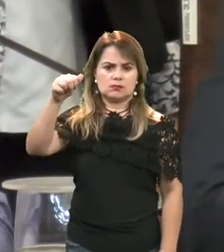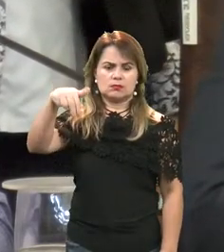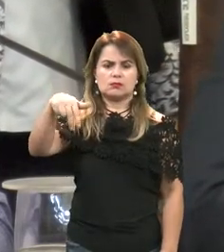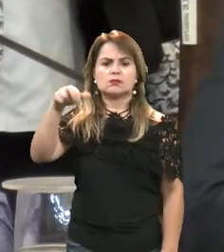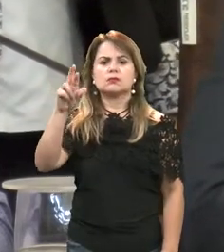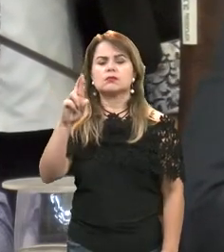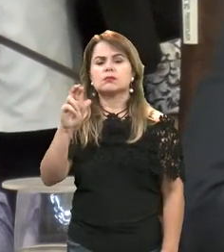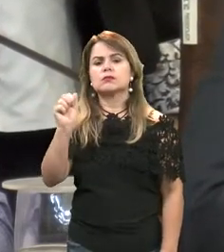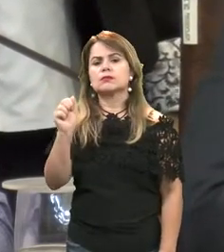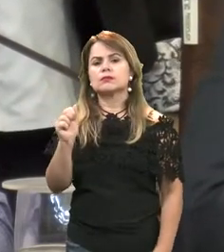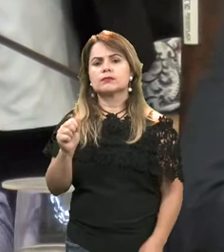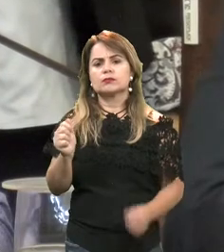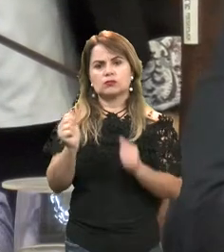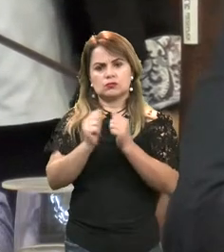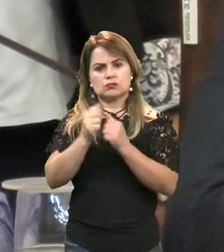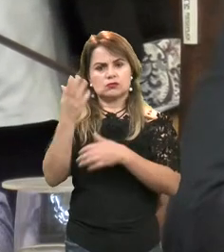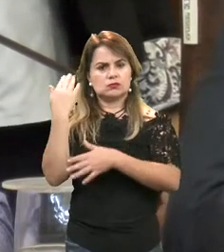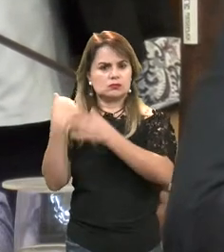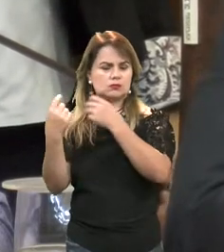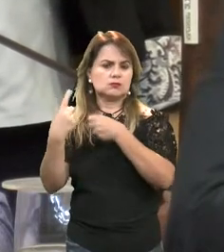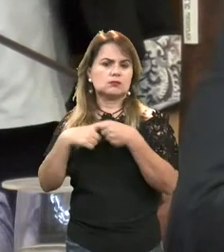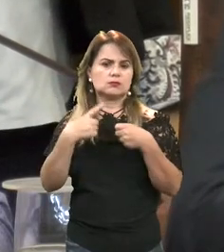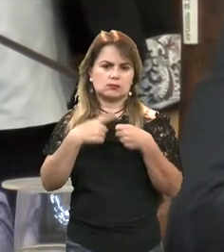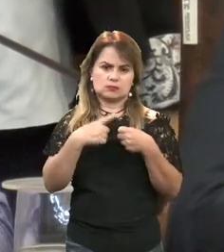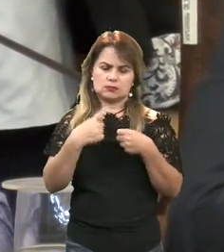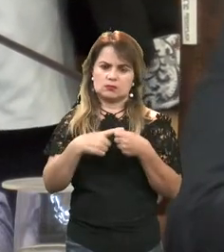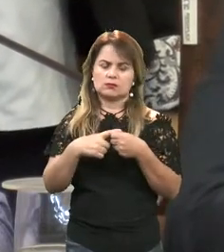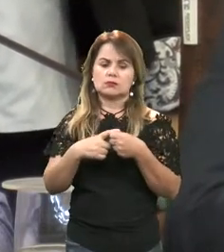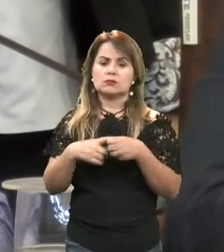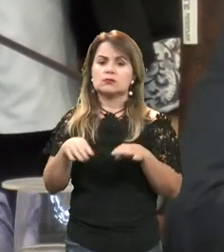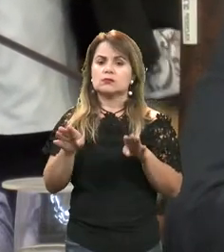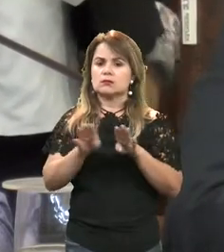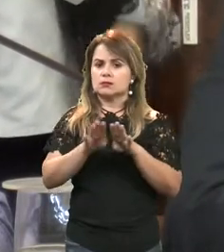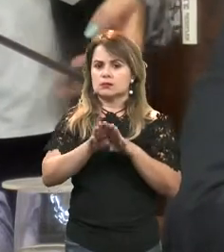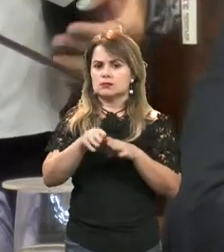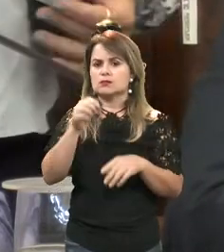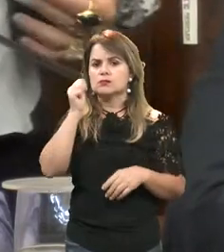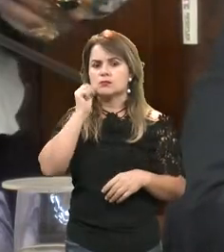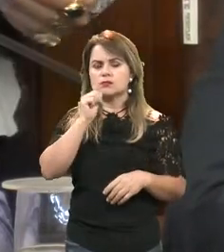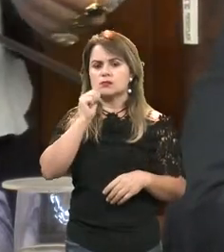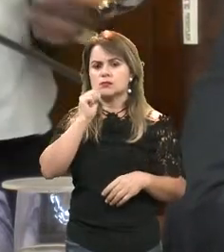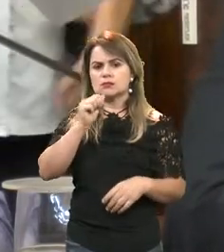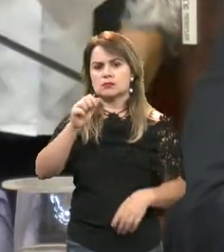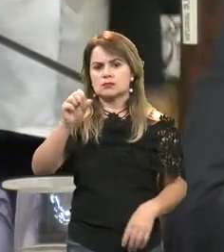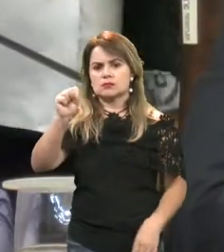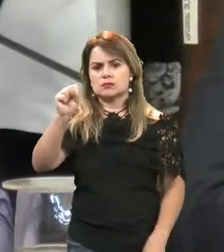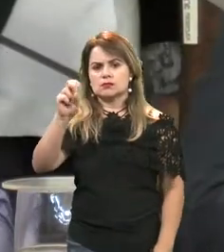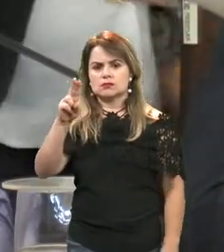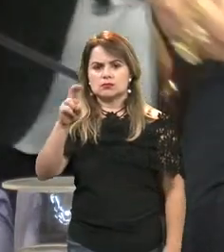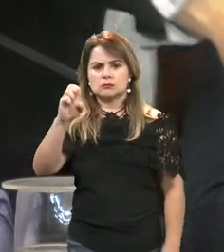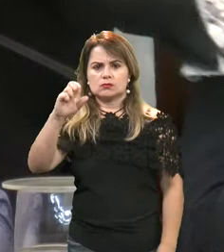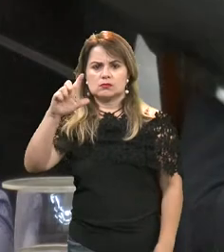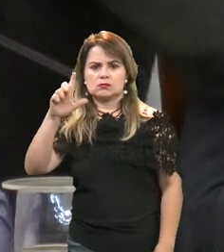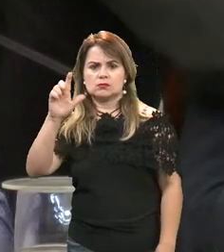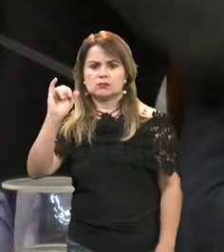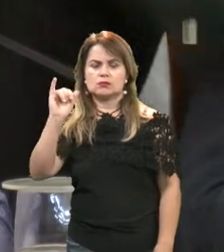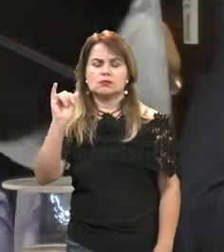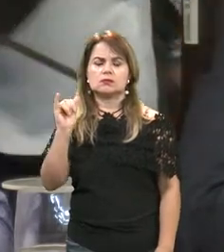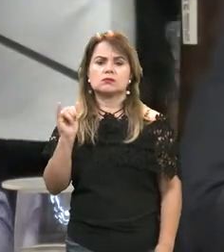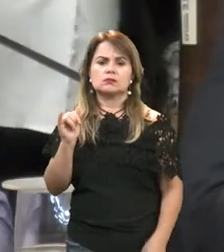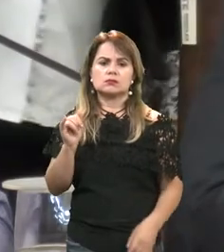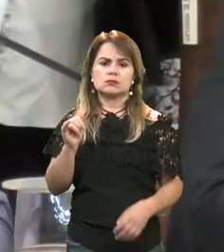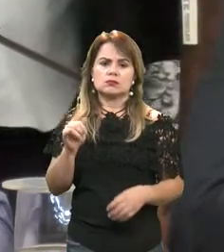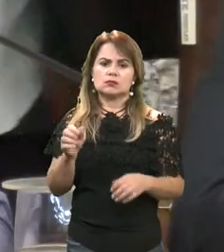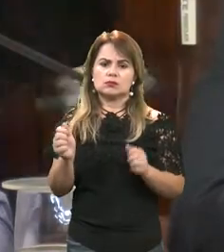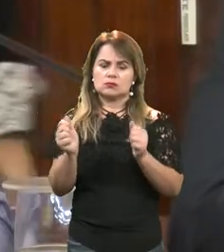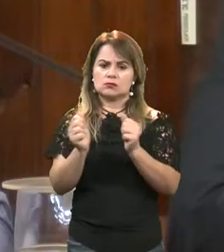cidade. Sirlei Maria Franciscon, convidada. Sueli Aparecida Farias, membro da diretoria